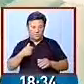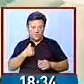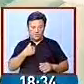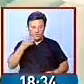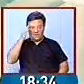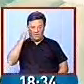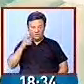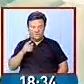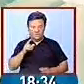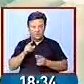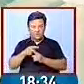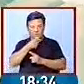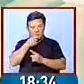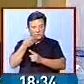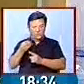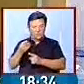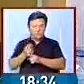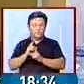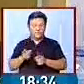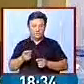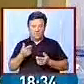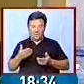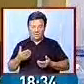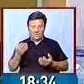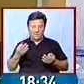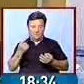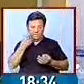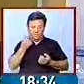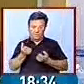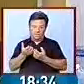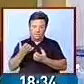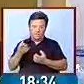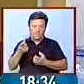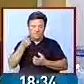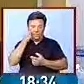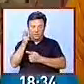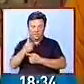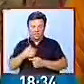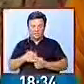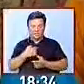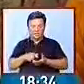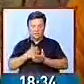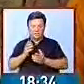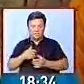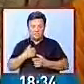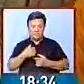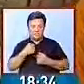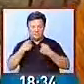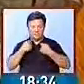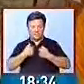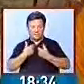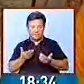que é promissor. Porque hoje é evidente que um artista sente necessidade de se exprimir e